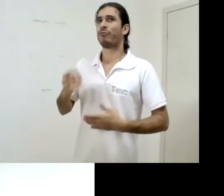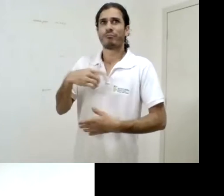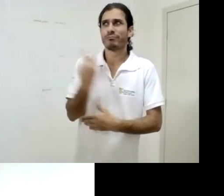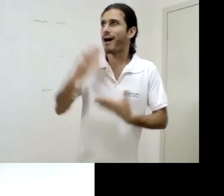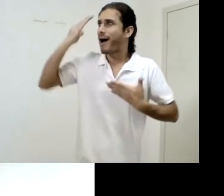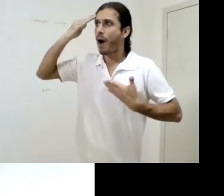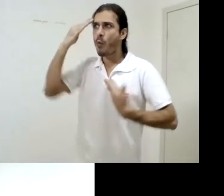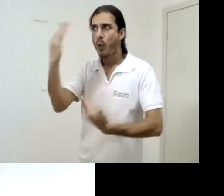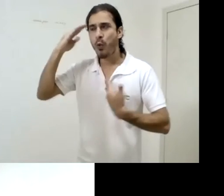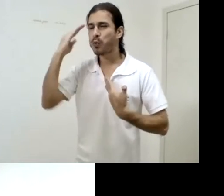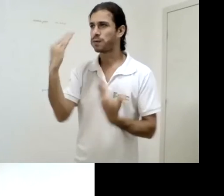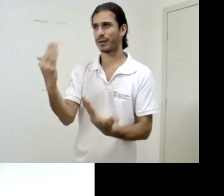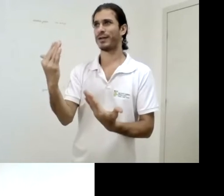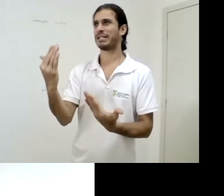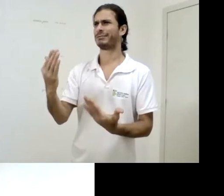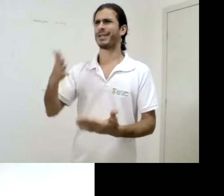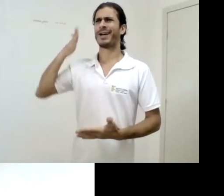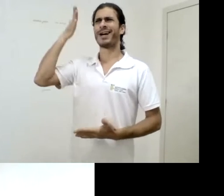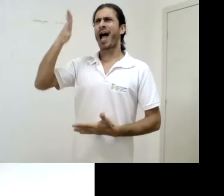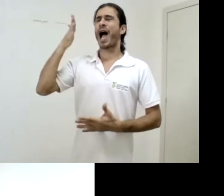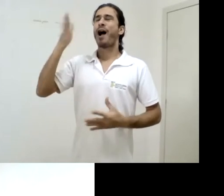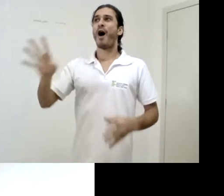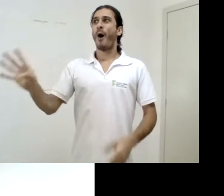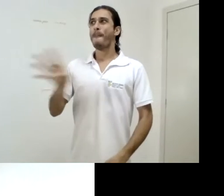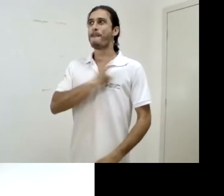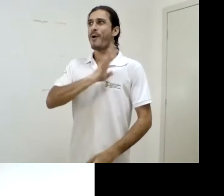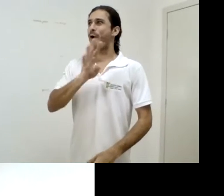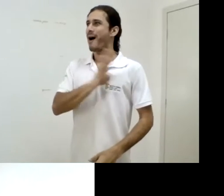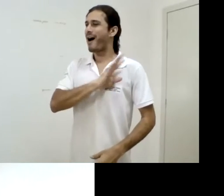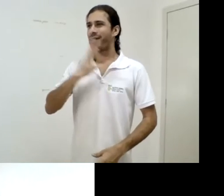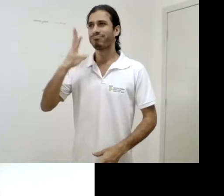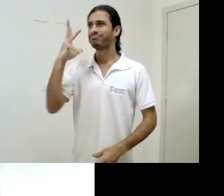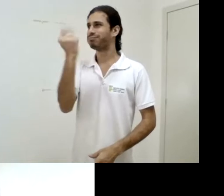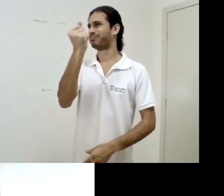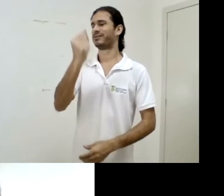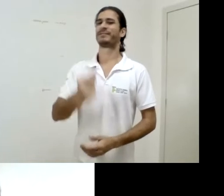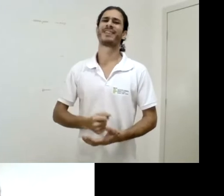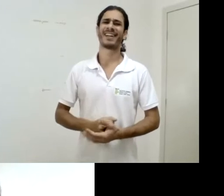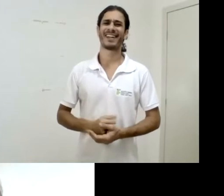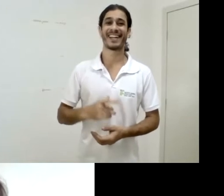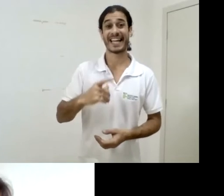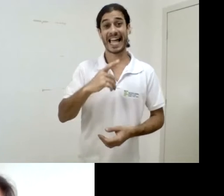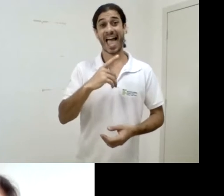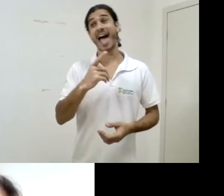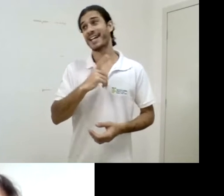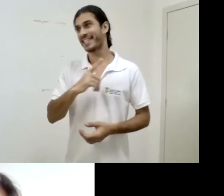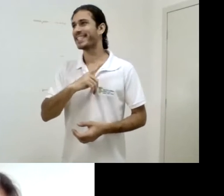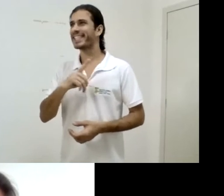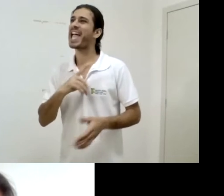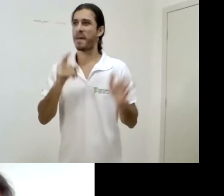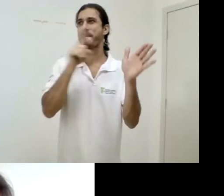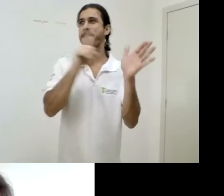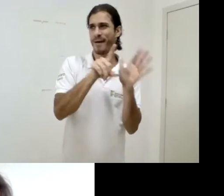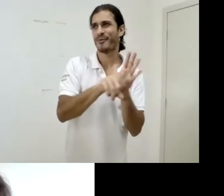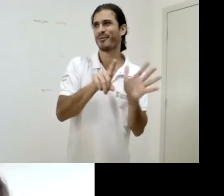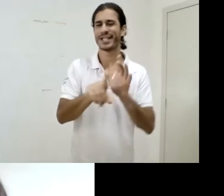pela rica palestra para os alunos do Prof. EPT e outros que estão aqui assistindo, que tive perguntas aqui que nem são dos nossos alunos